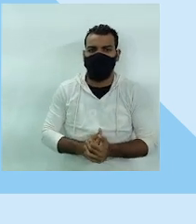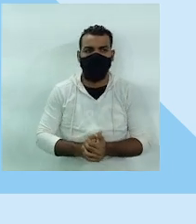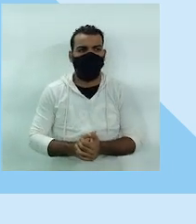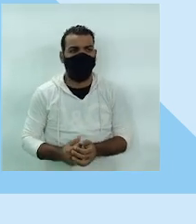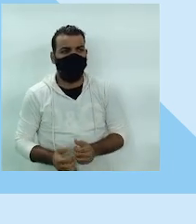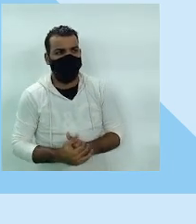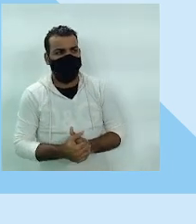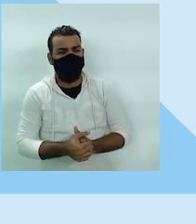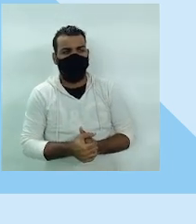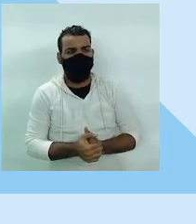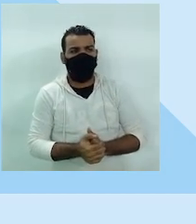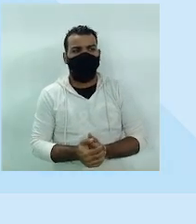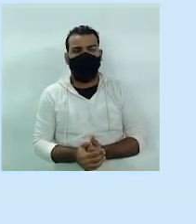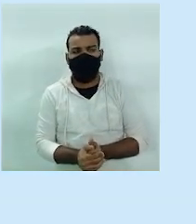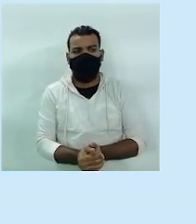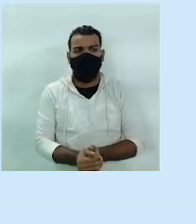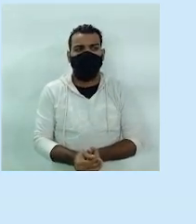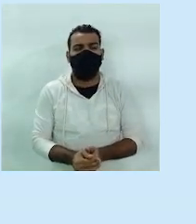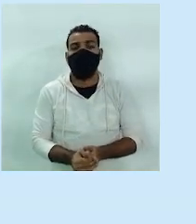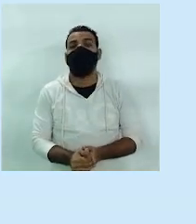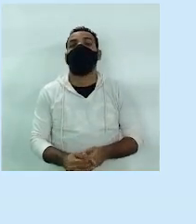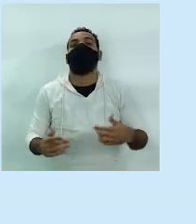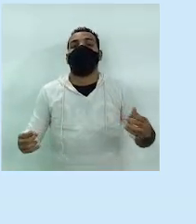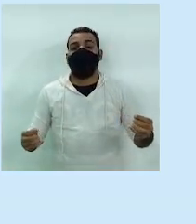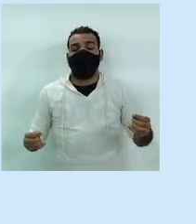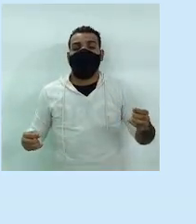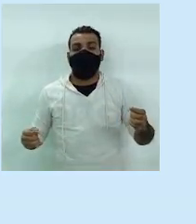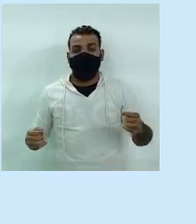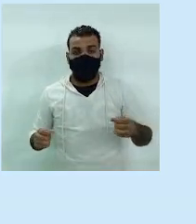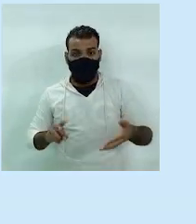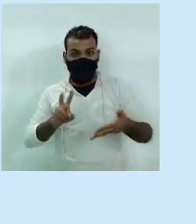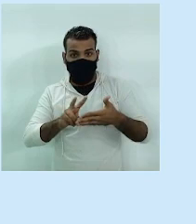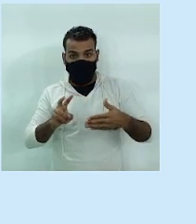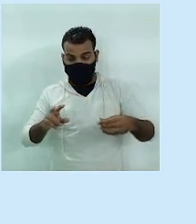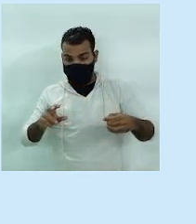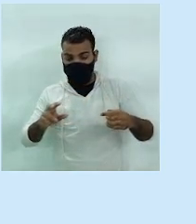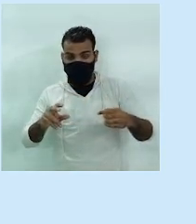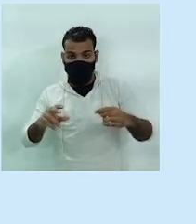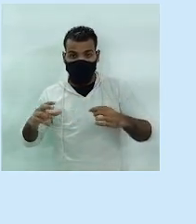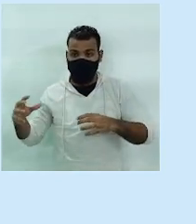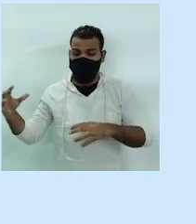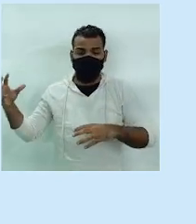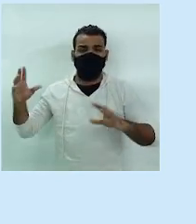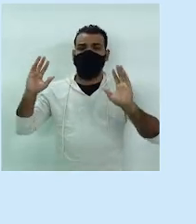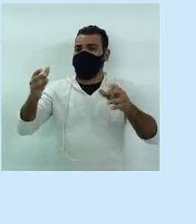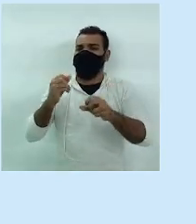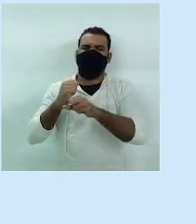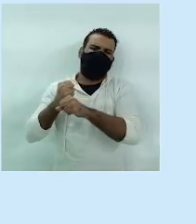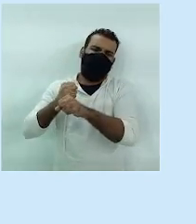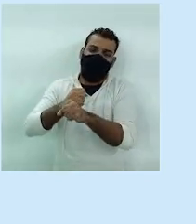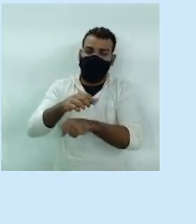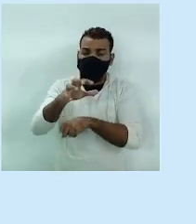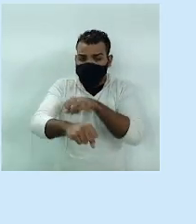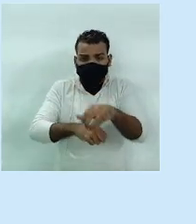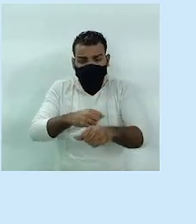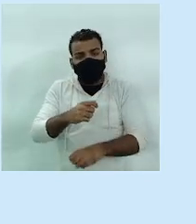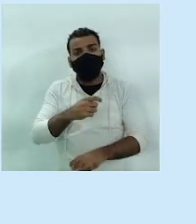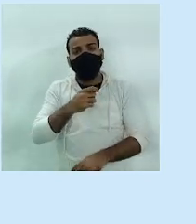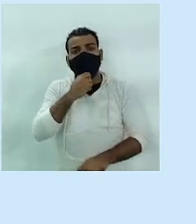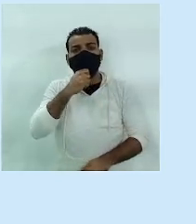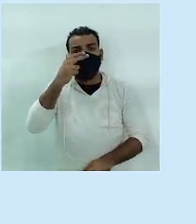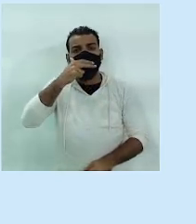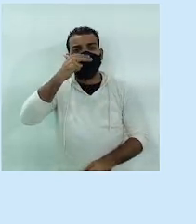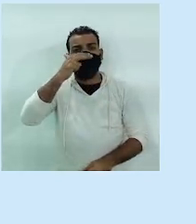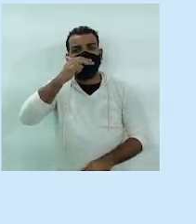observando, essa questão de tomada das terras indígenas já vem se prolongando por muitas décadas,